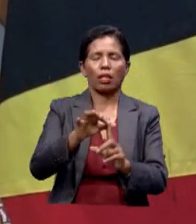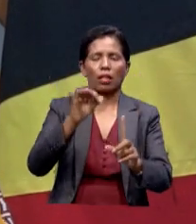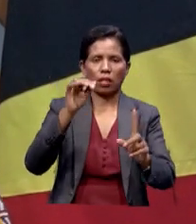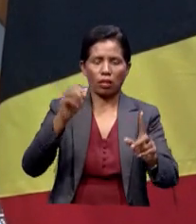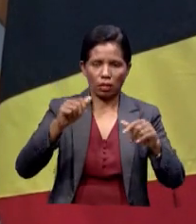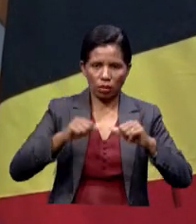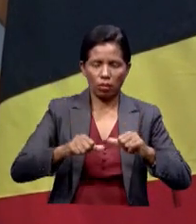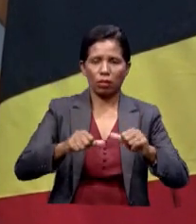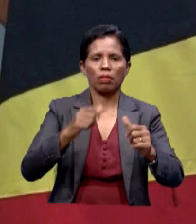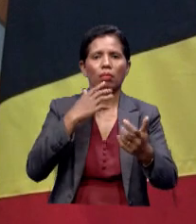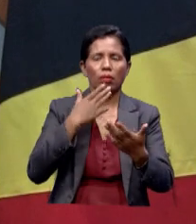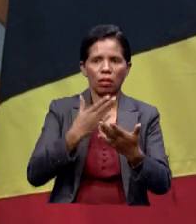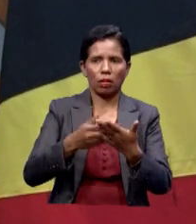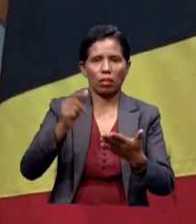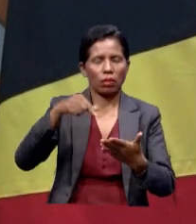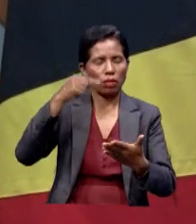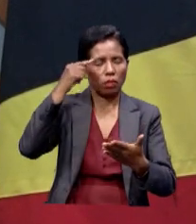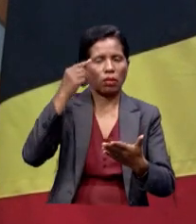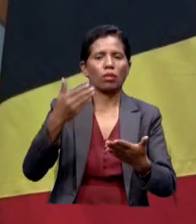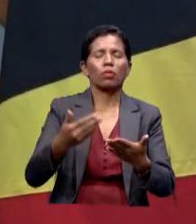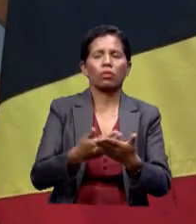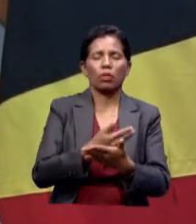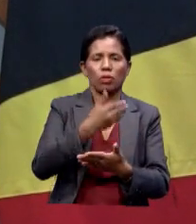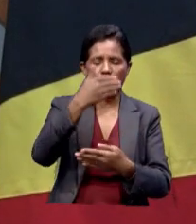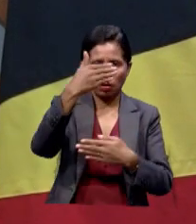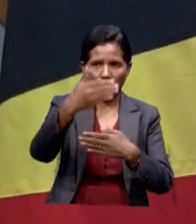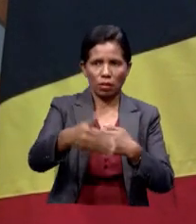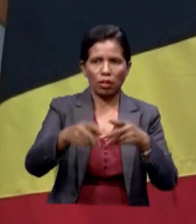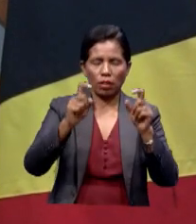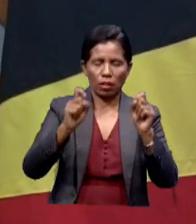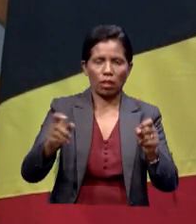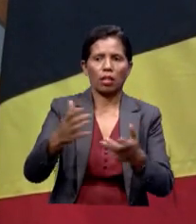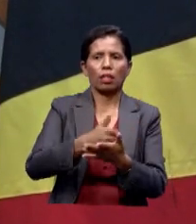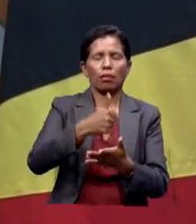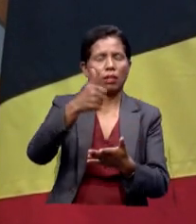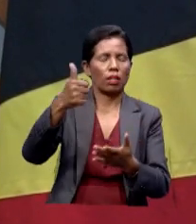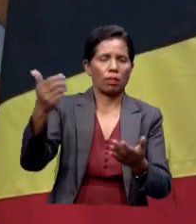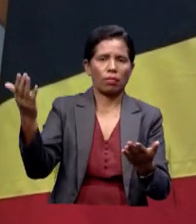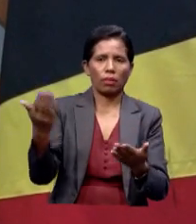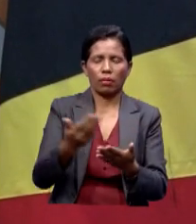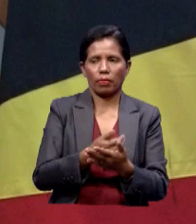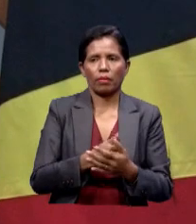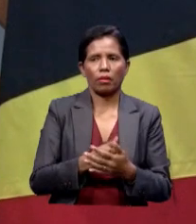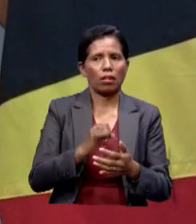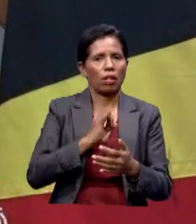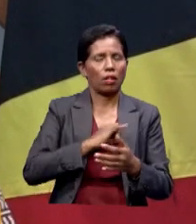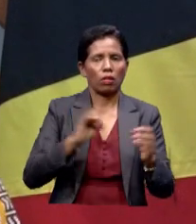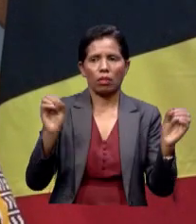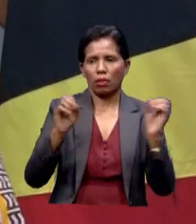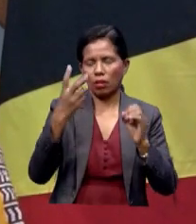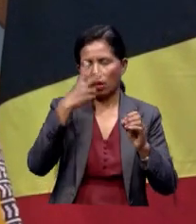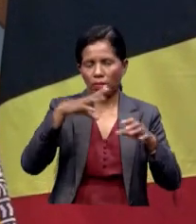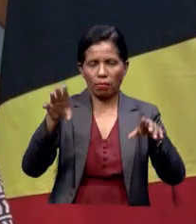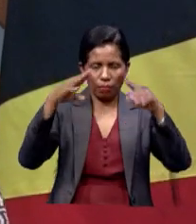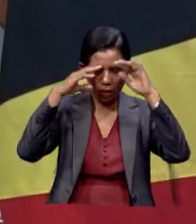dia. Governo Fong Mai, né, tem que ir a maioria absoluta. Ao la coihare no da presidente,